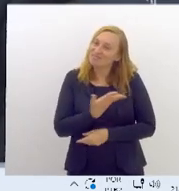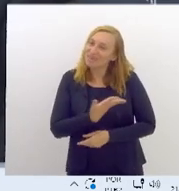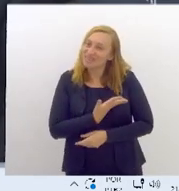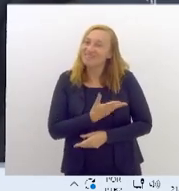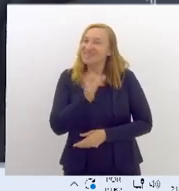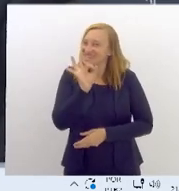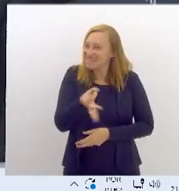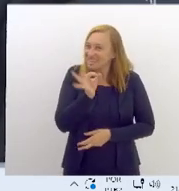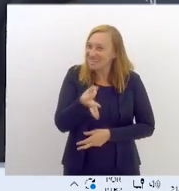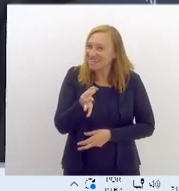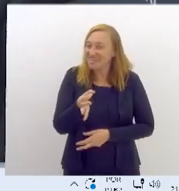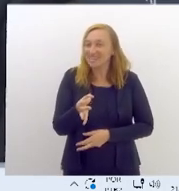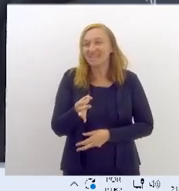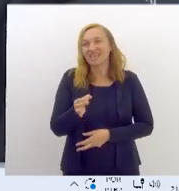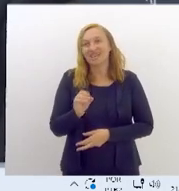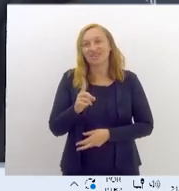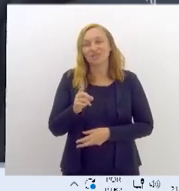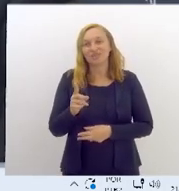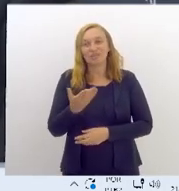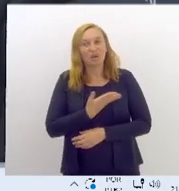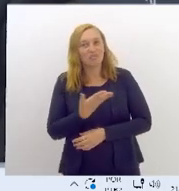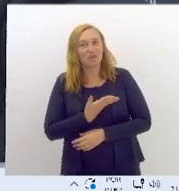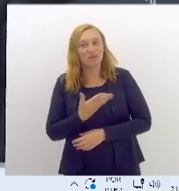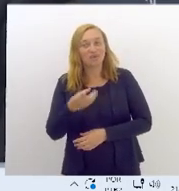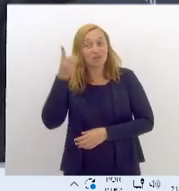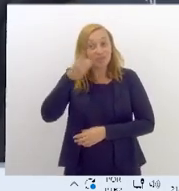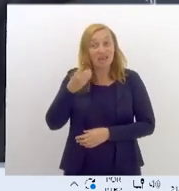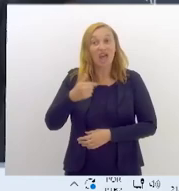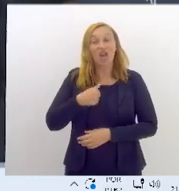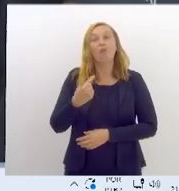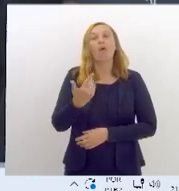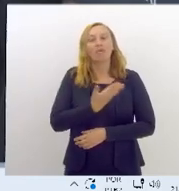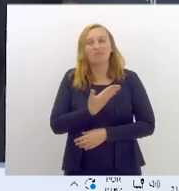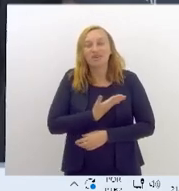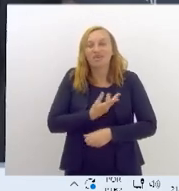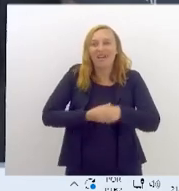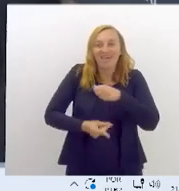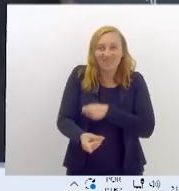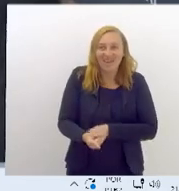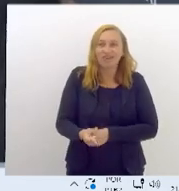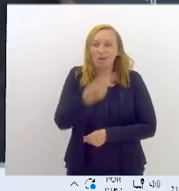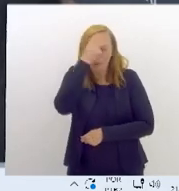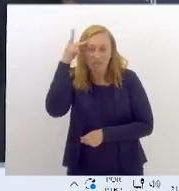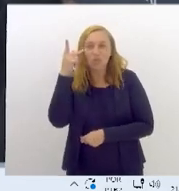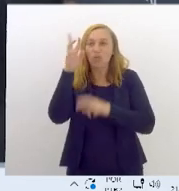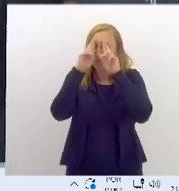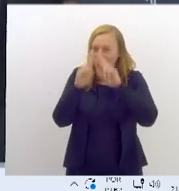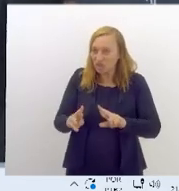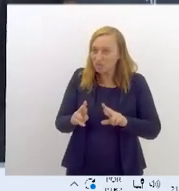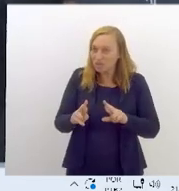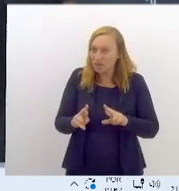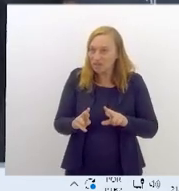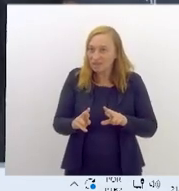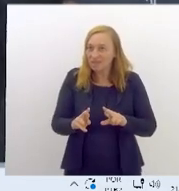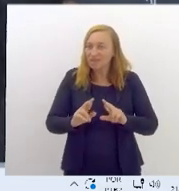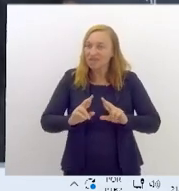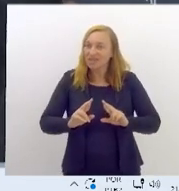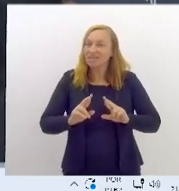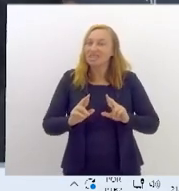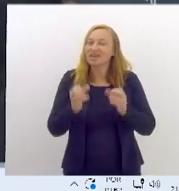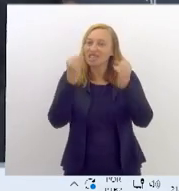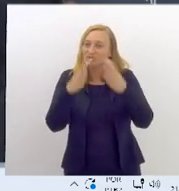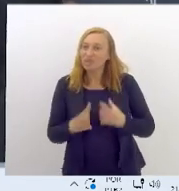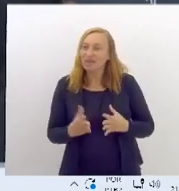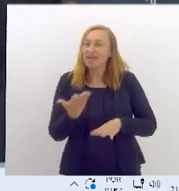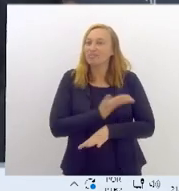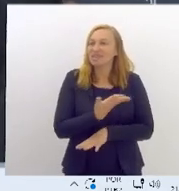Tenho certeza que nós não fomos um colega Deputado eu fiz um amigo pra vida uma pessoa que respeita os outros que define a amizade